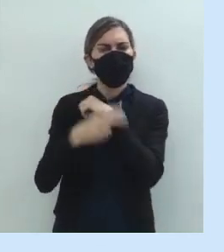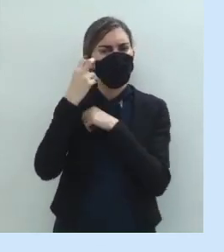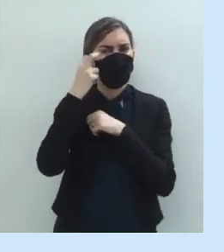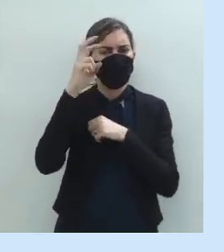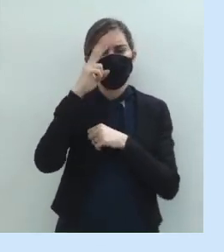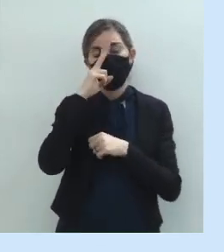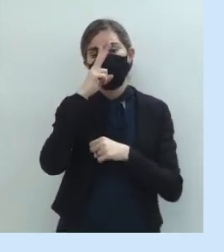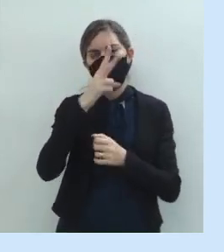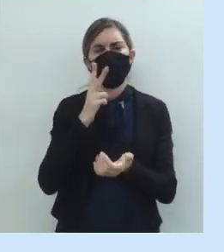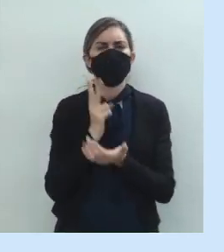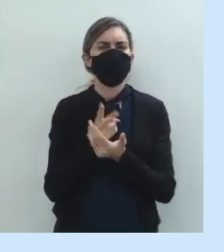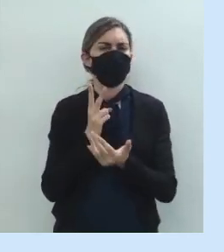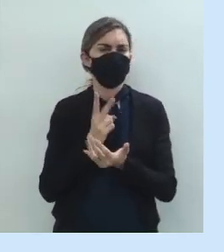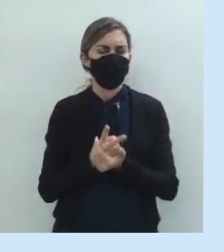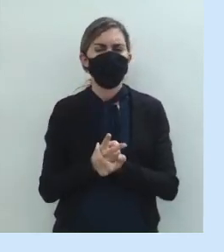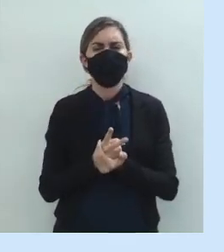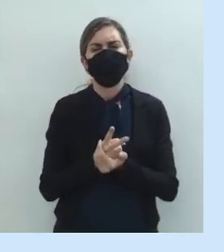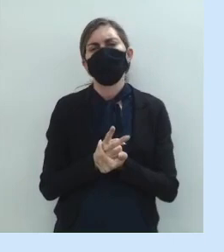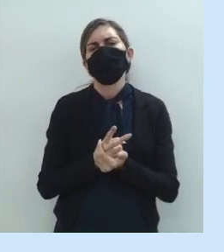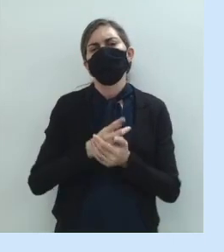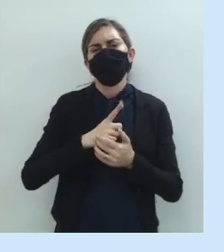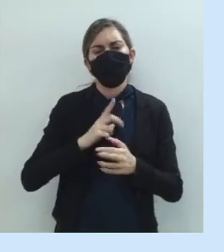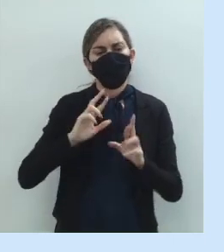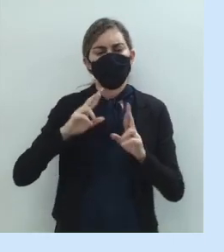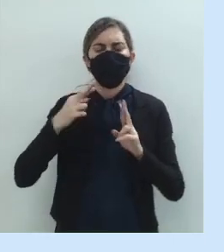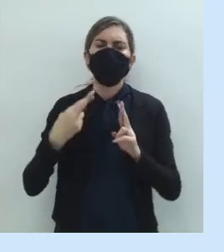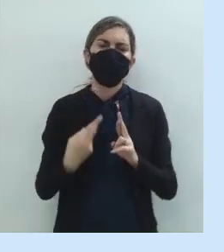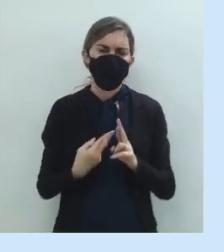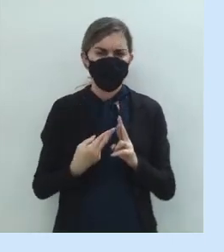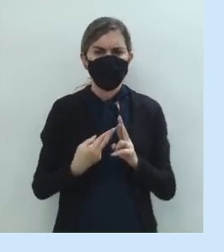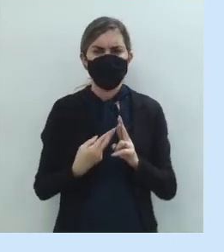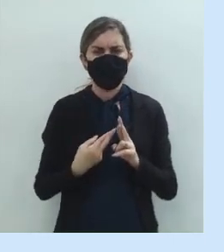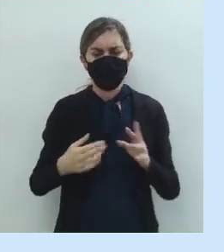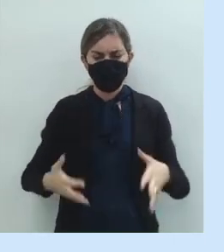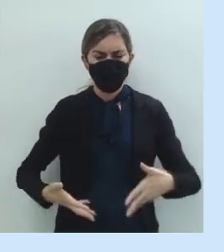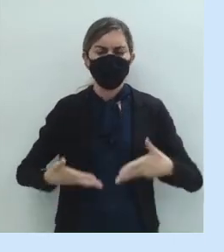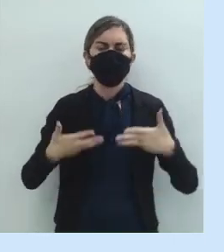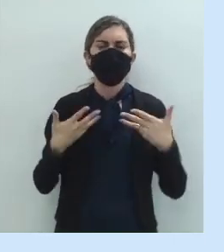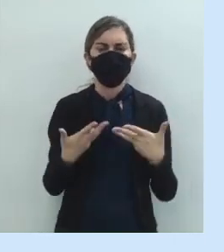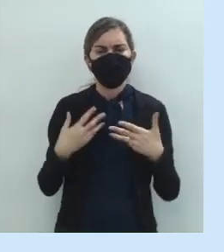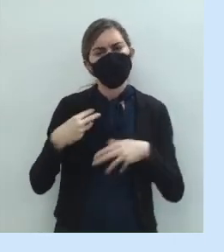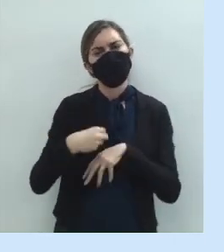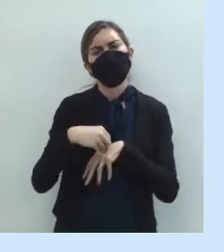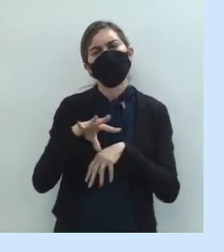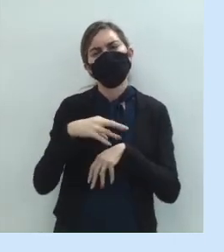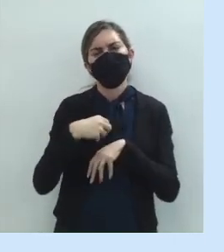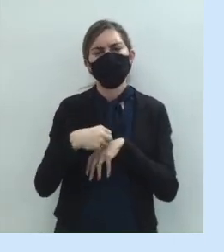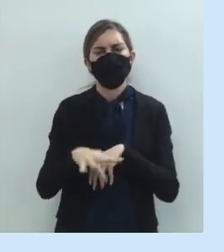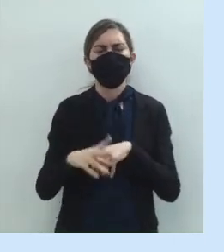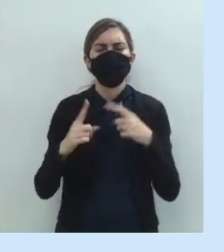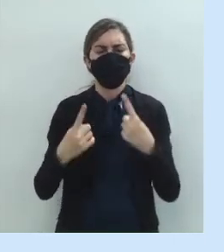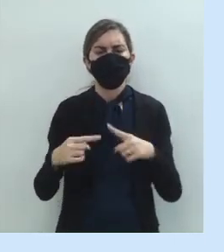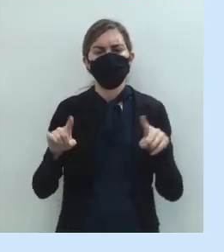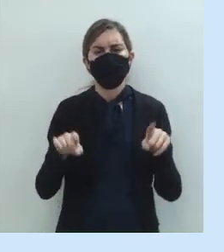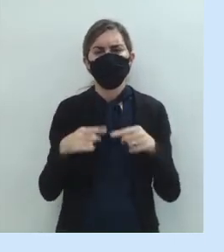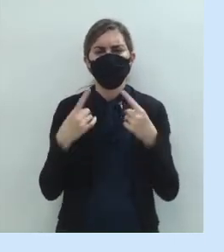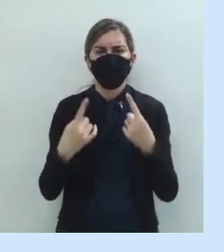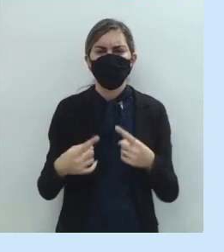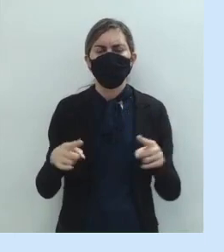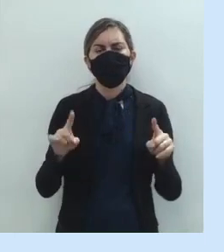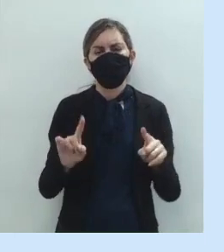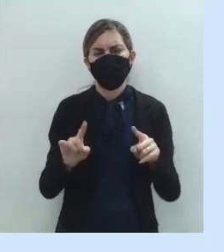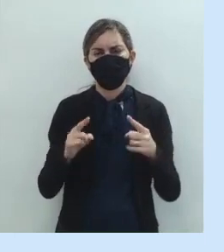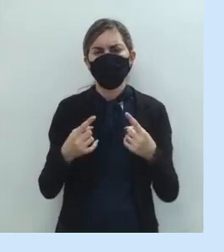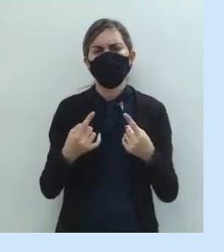acabam sempre tendo elas como referência, como inspiração e trazendo sempre para a música, para o nosso